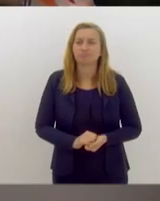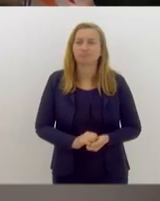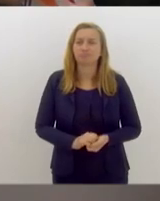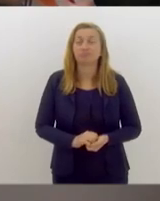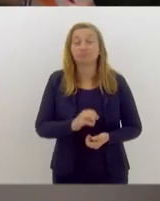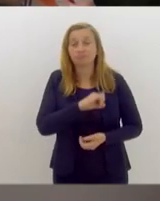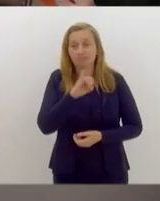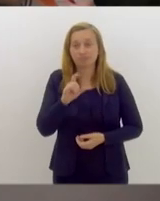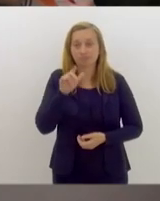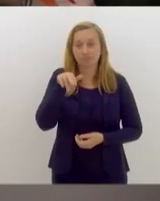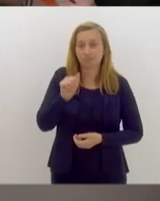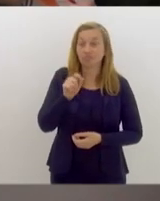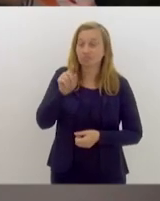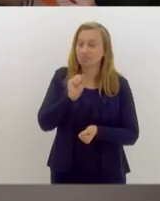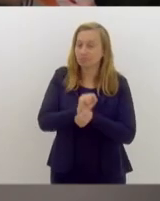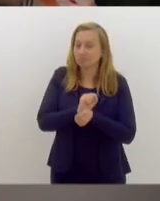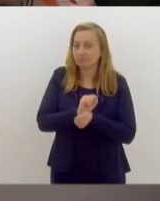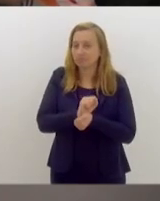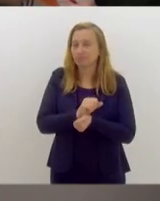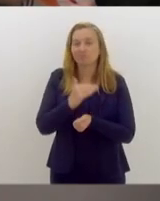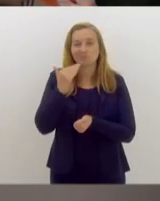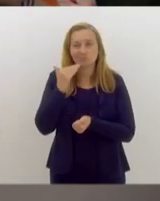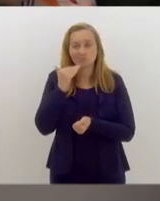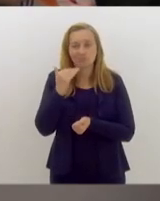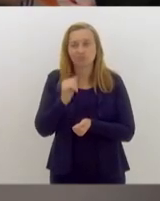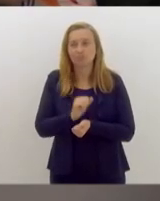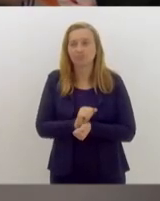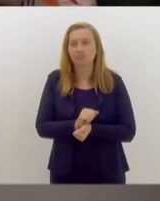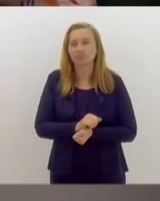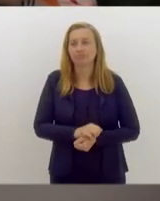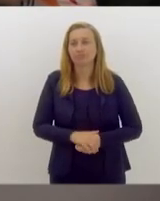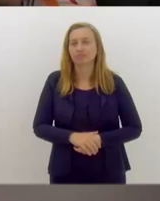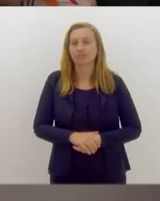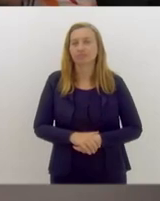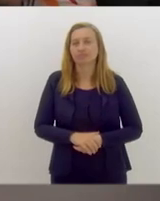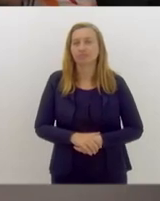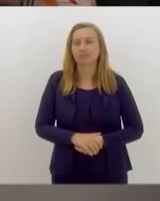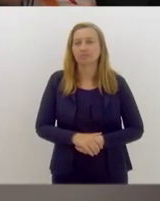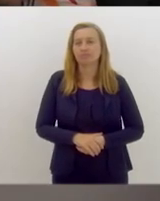Oi, Luciane, você está travada. Acho que você tem que se reconectar. Está